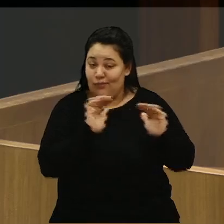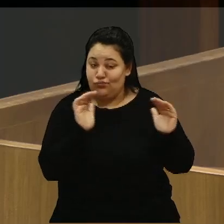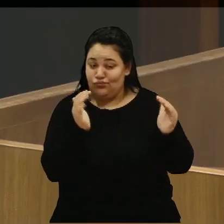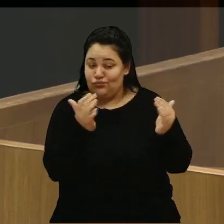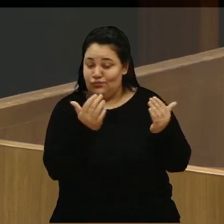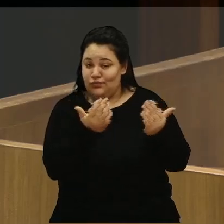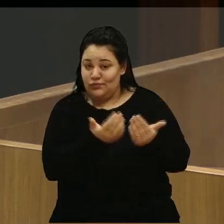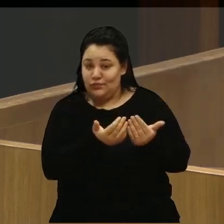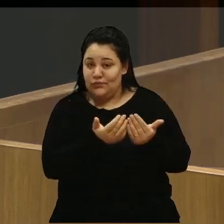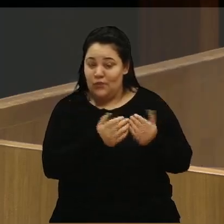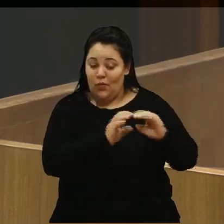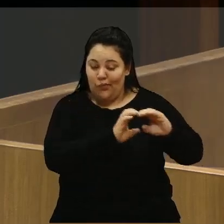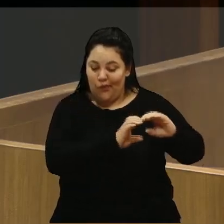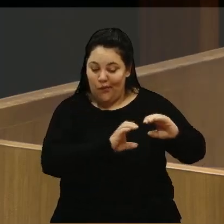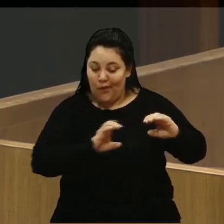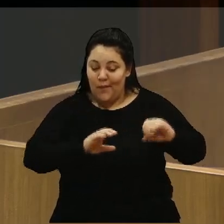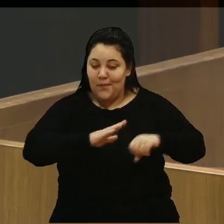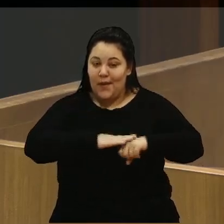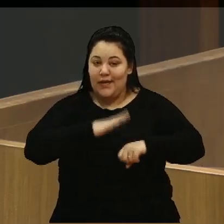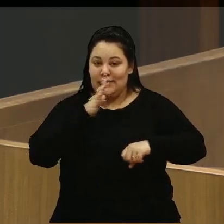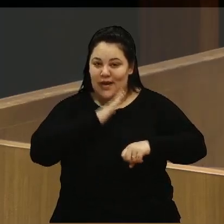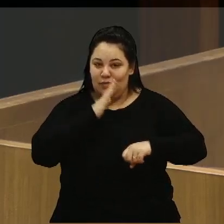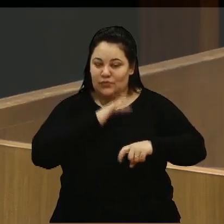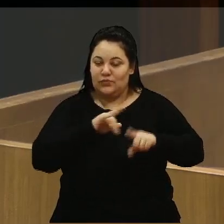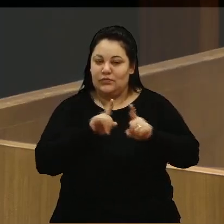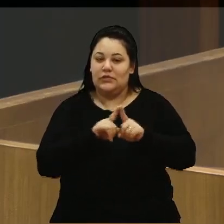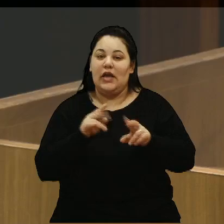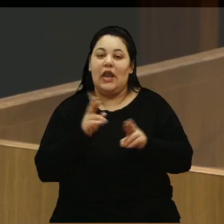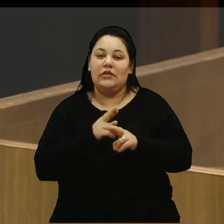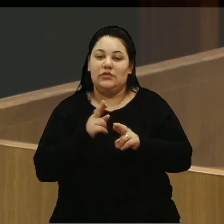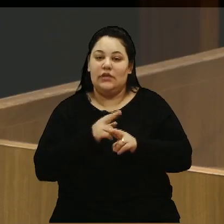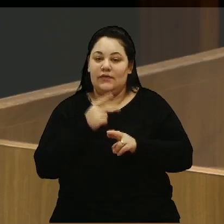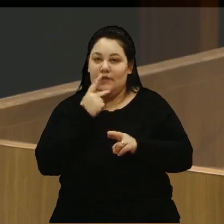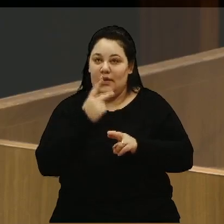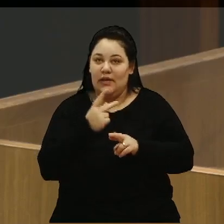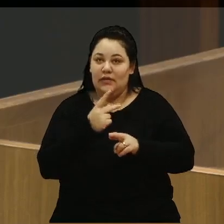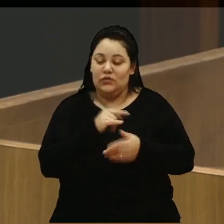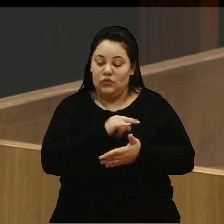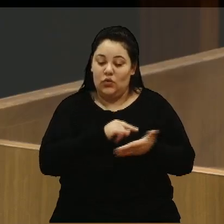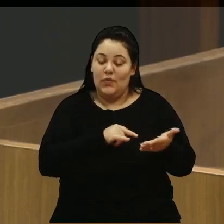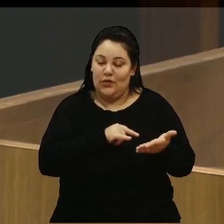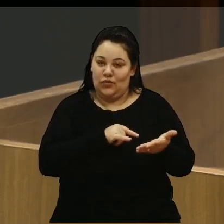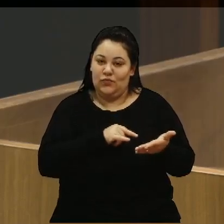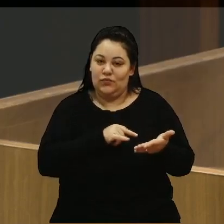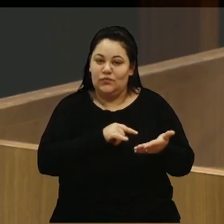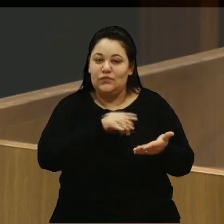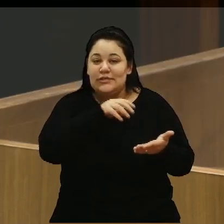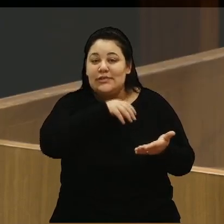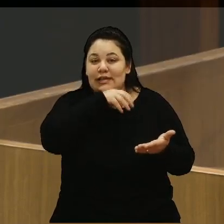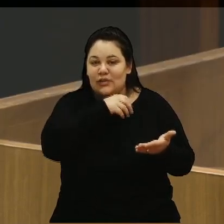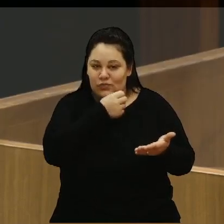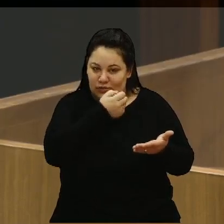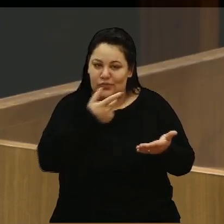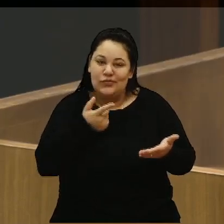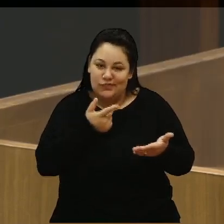vai possibilitar mais rápido a questão das escrituras, porque é um